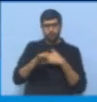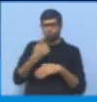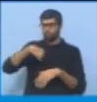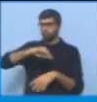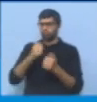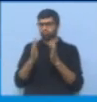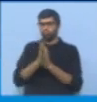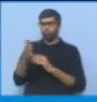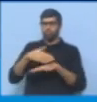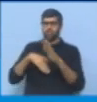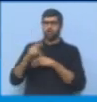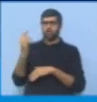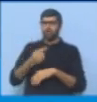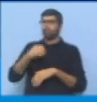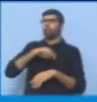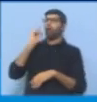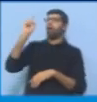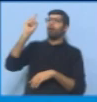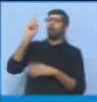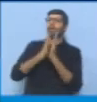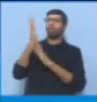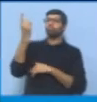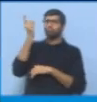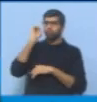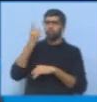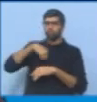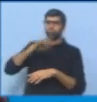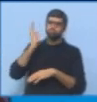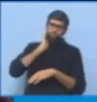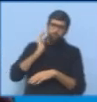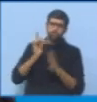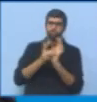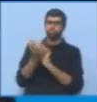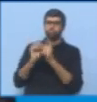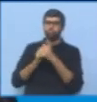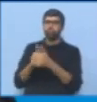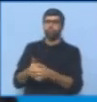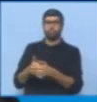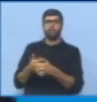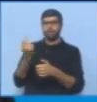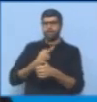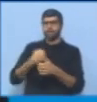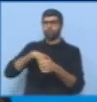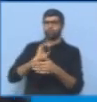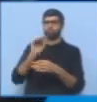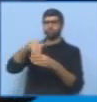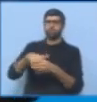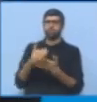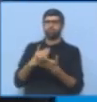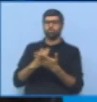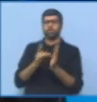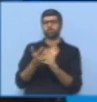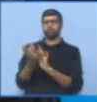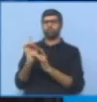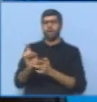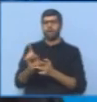Nós não temos que dar ordens a Deus, nós temos é que ser discípulos de Jesus. Temos que nos pôr na escola de Jesus. Esse é um dos